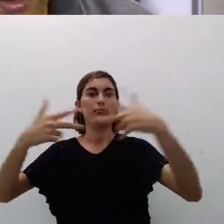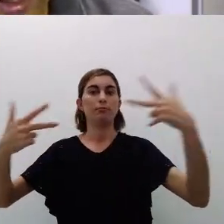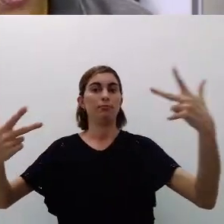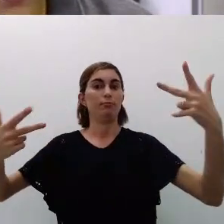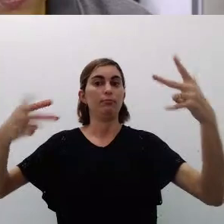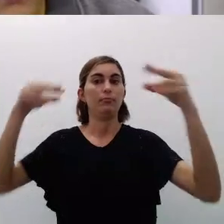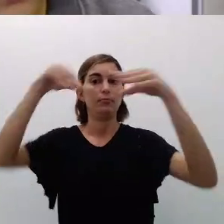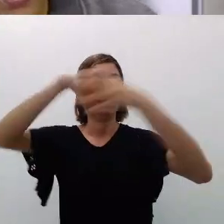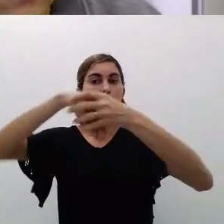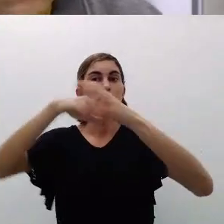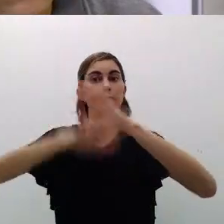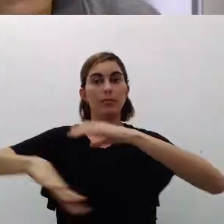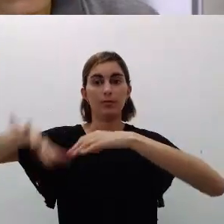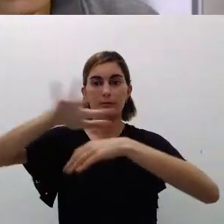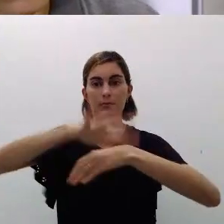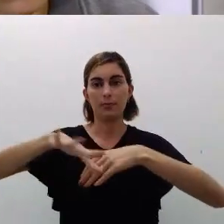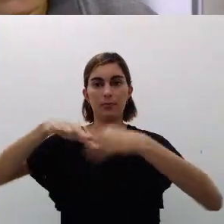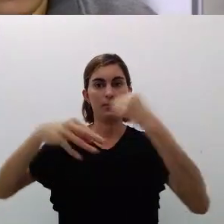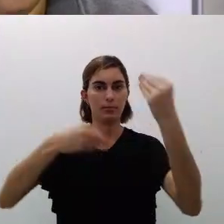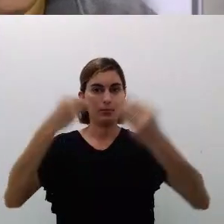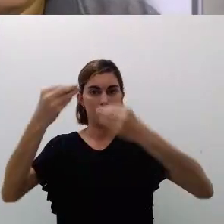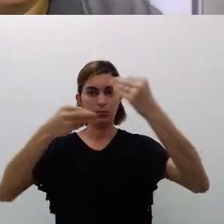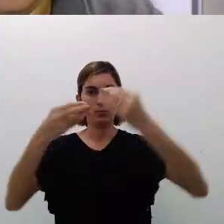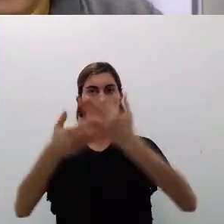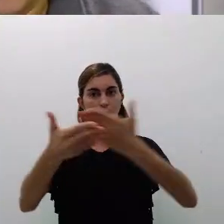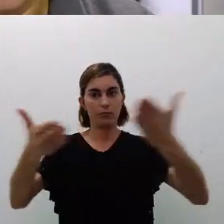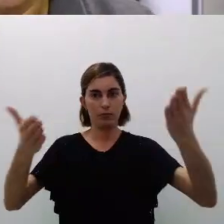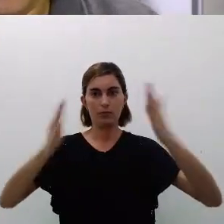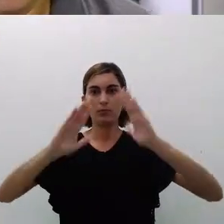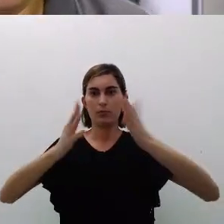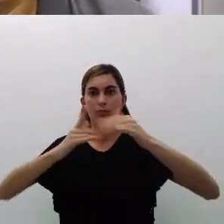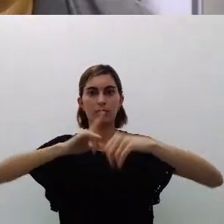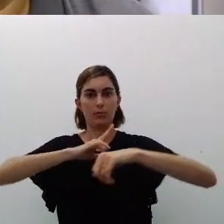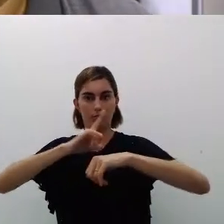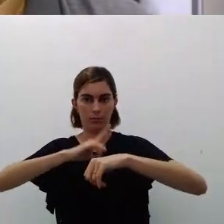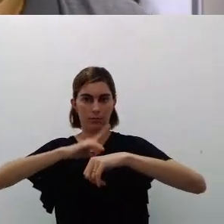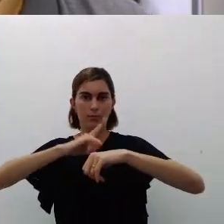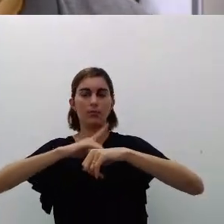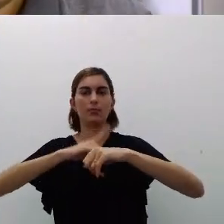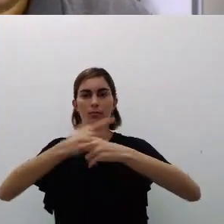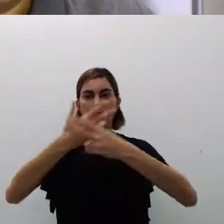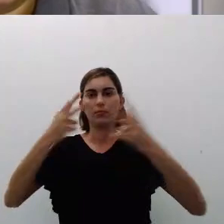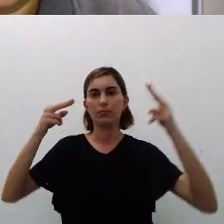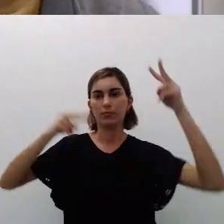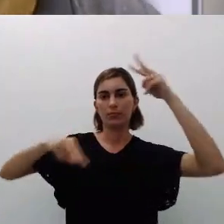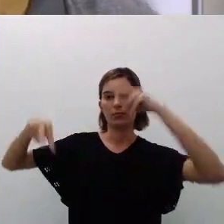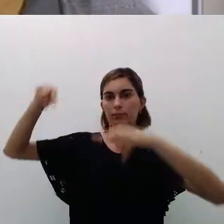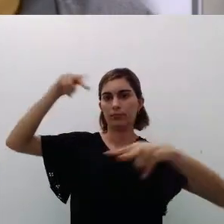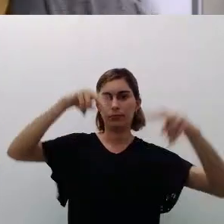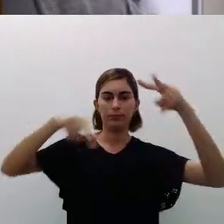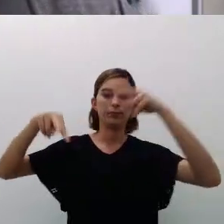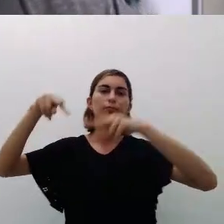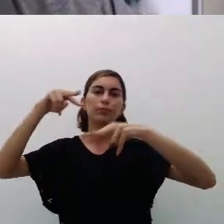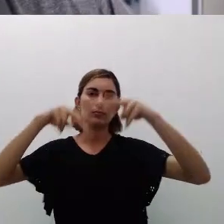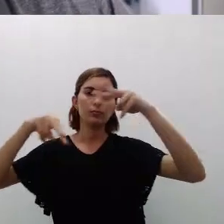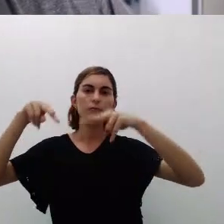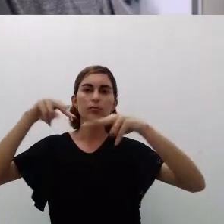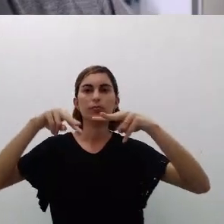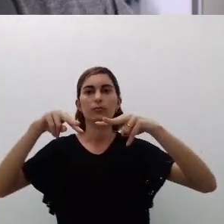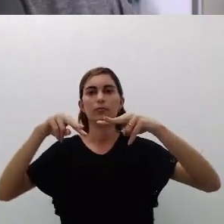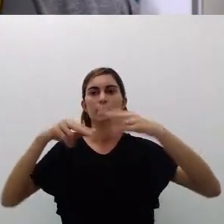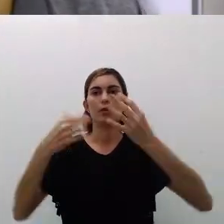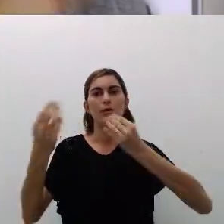você já tem uma visão de enquadramento de como poderá e como serão os